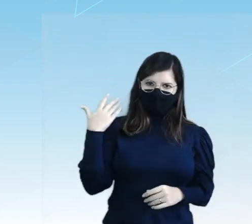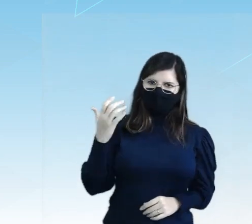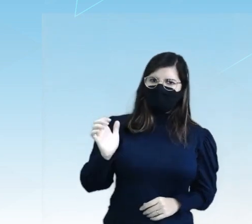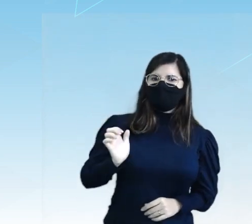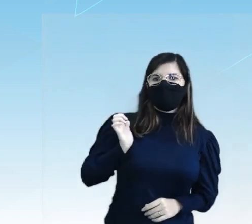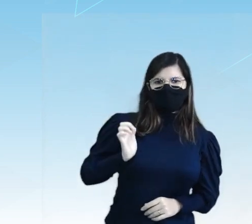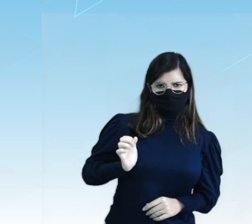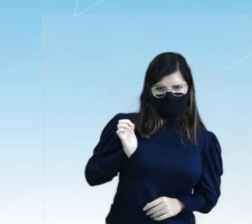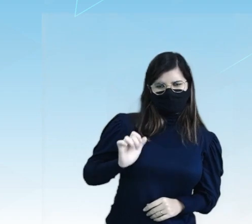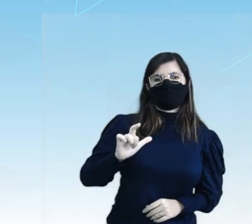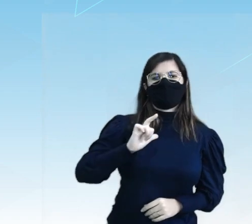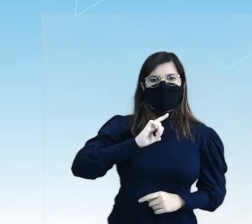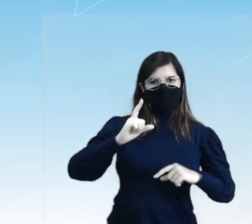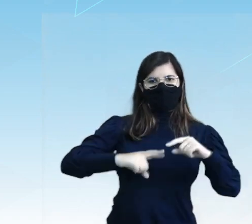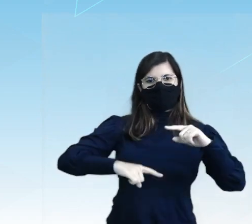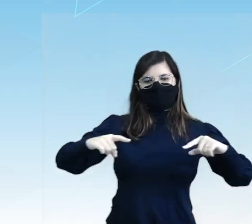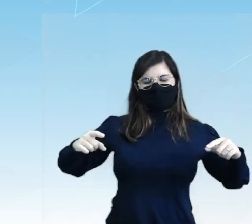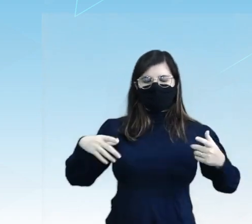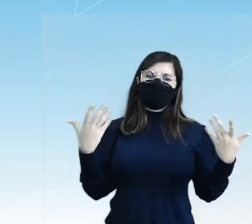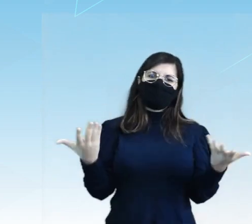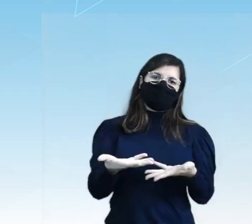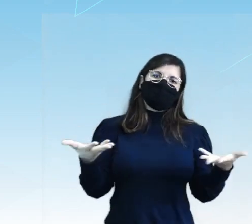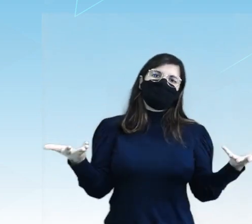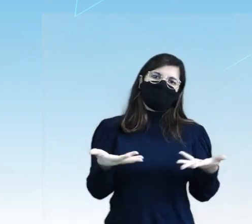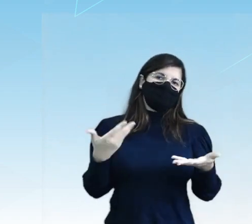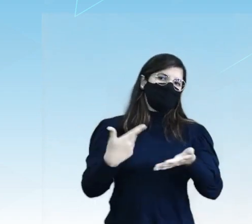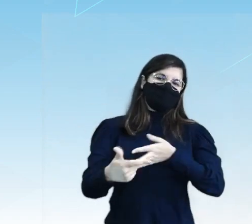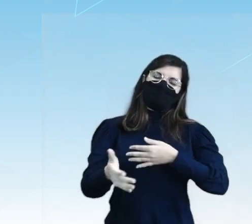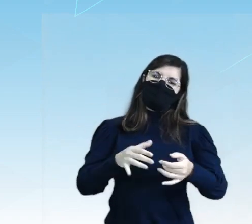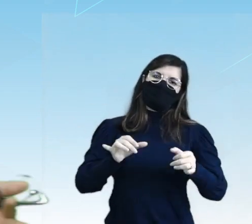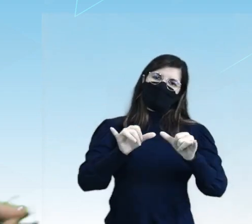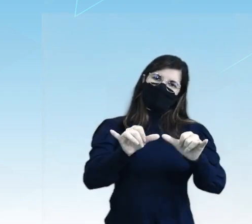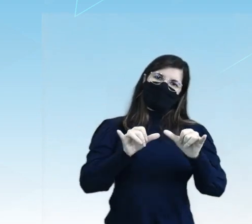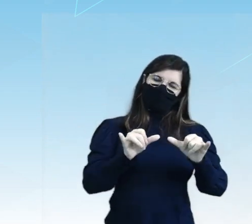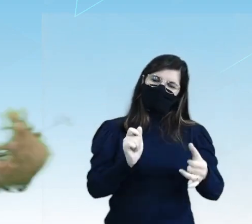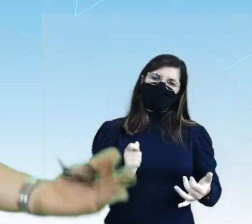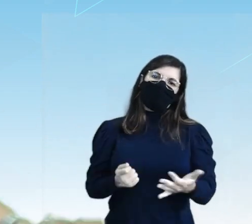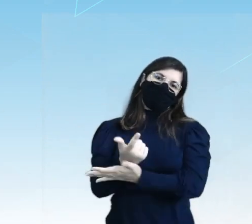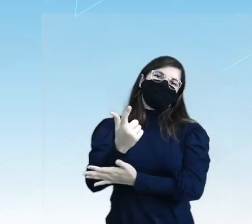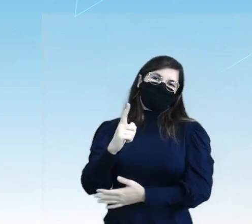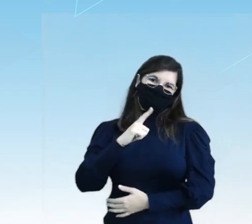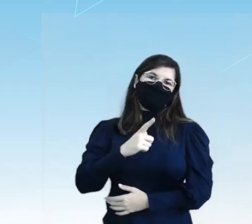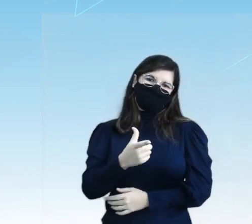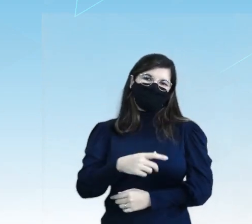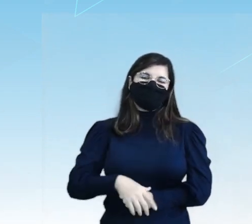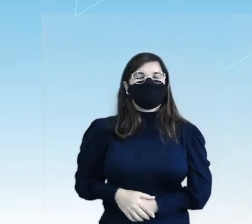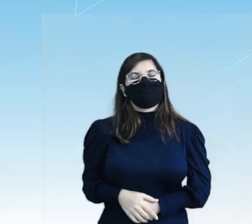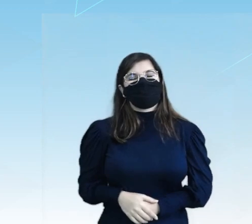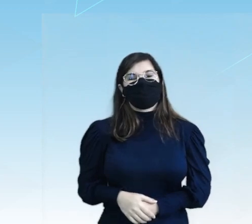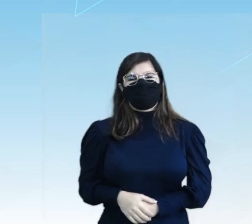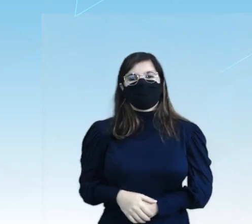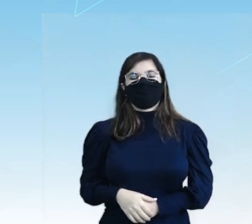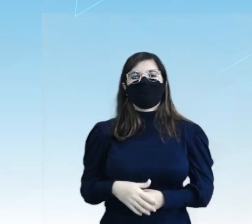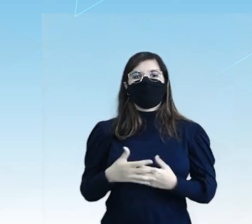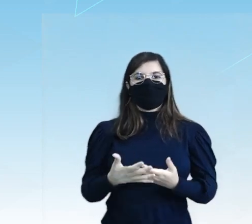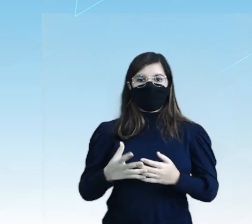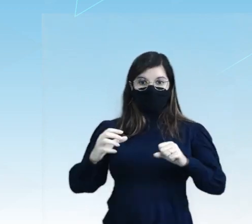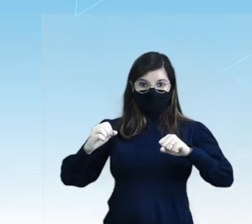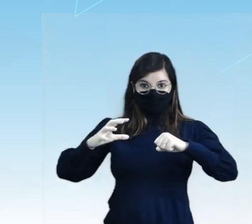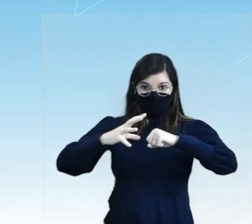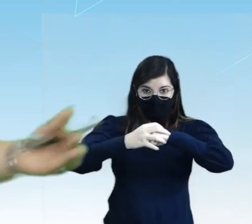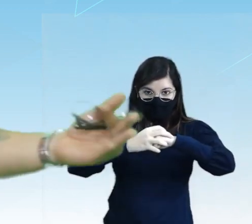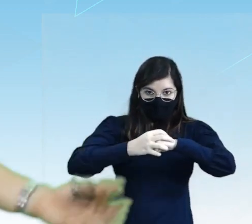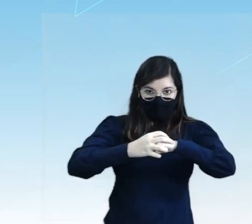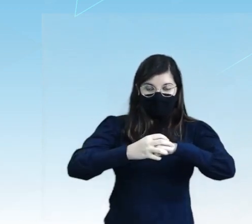ridíssimo quem tem esse produto né então hoje a gente qualquer Supermercado que você vai você tem é então a colonização